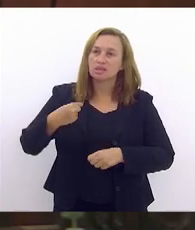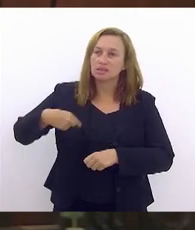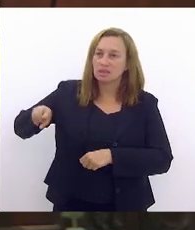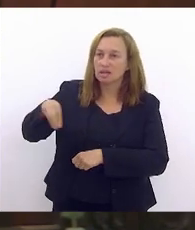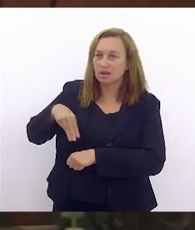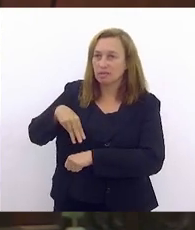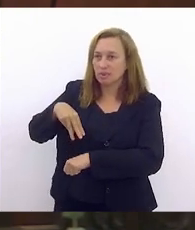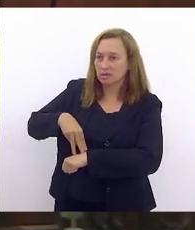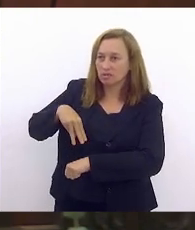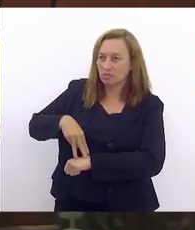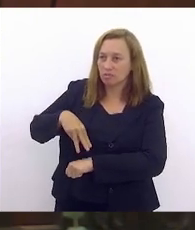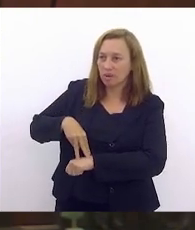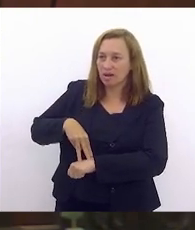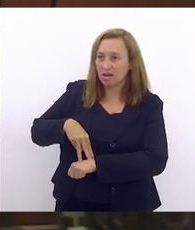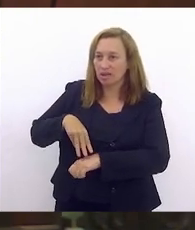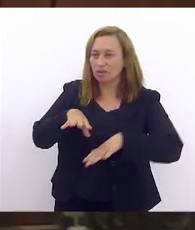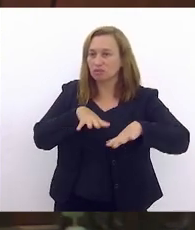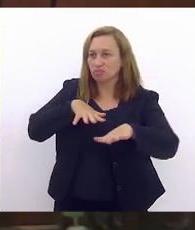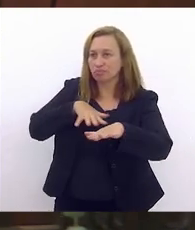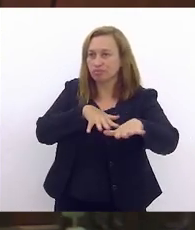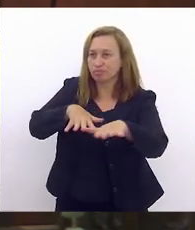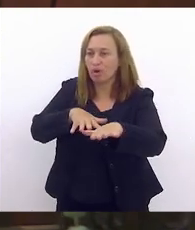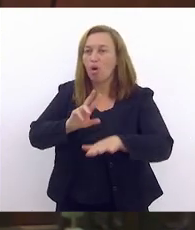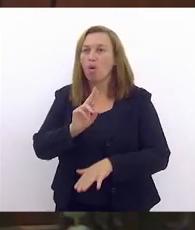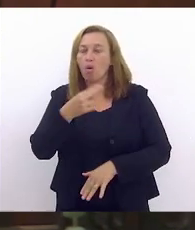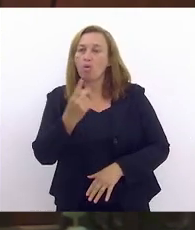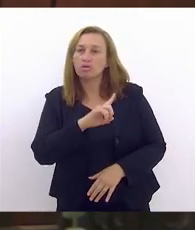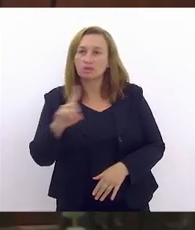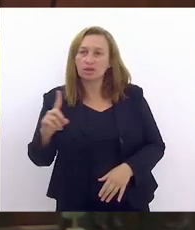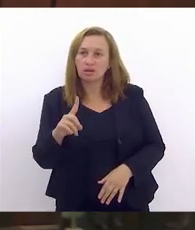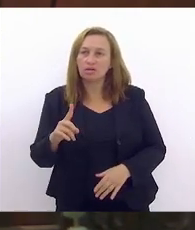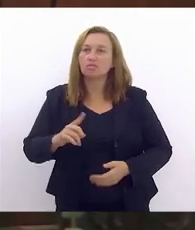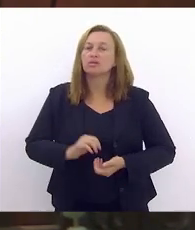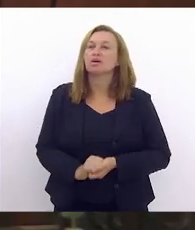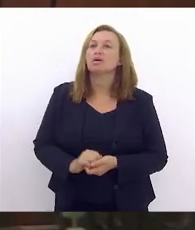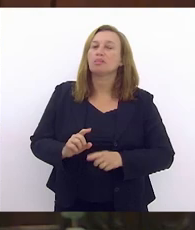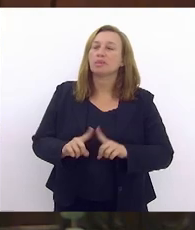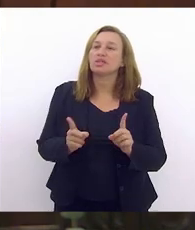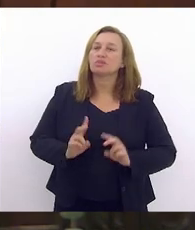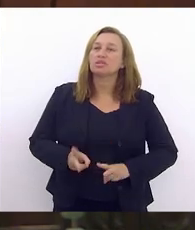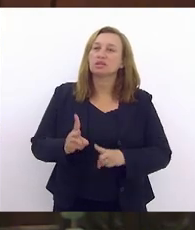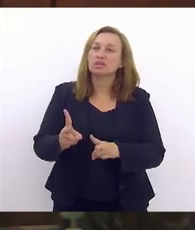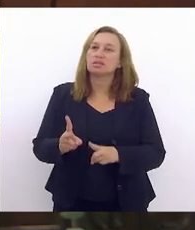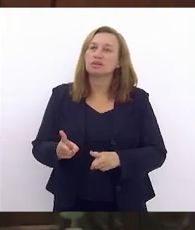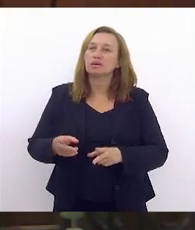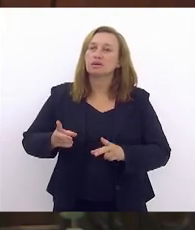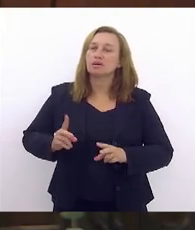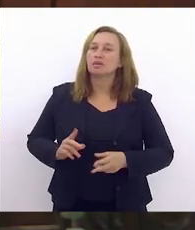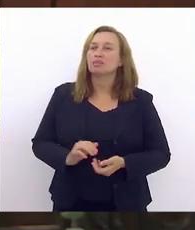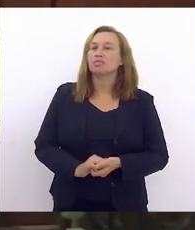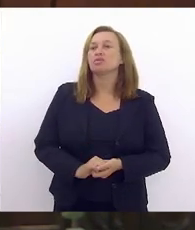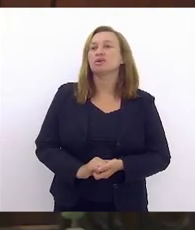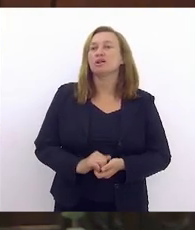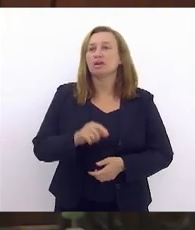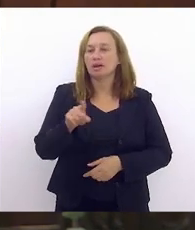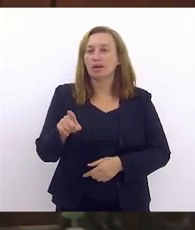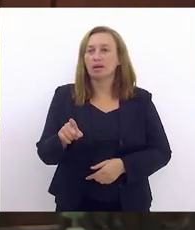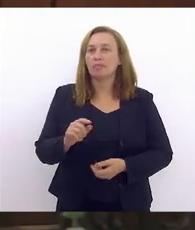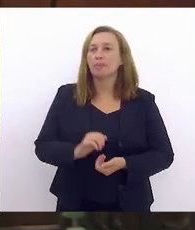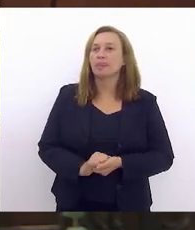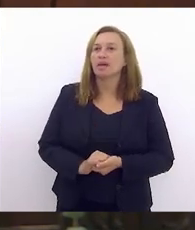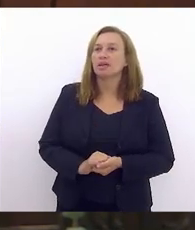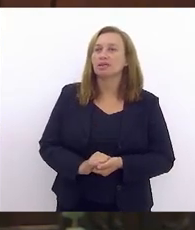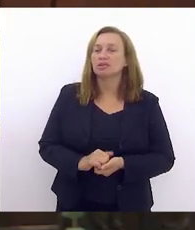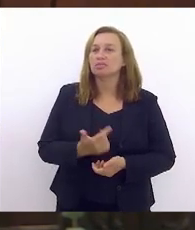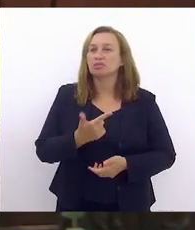Realmente concordamos que a melhor opção era permanecer na Intendente Magalhães, visto que não tinha viabilidade e nem